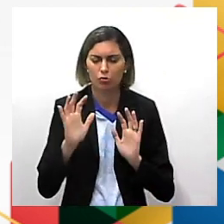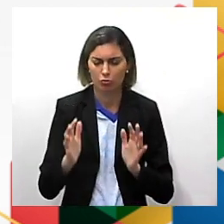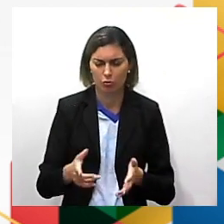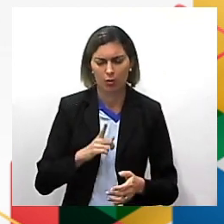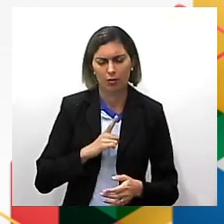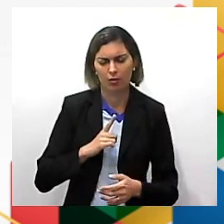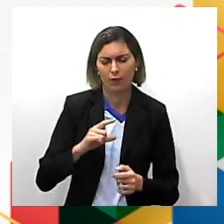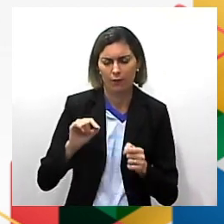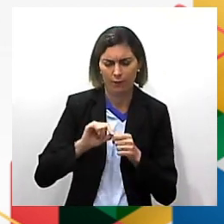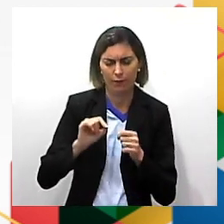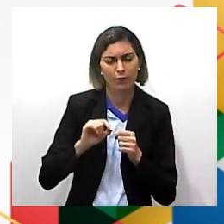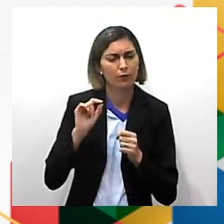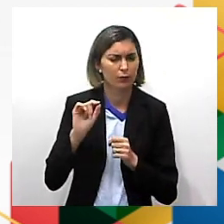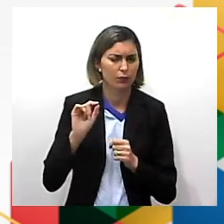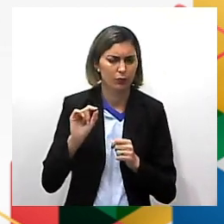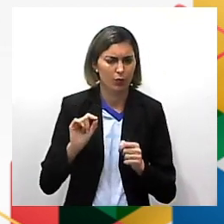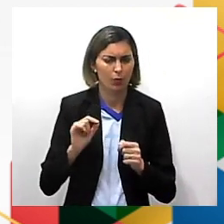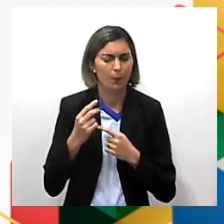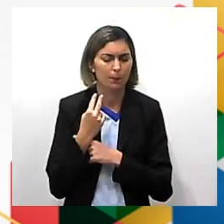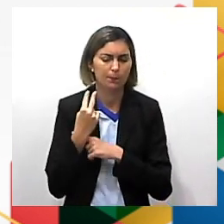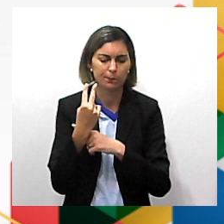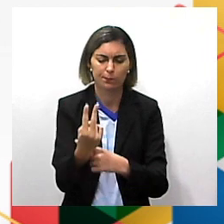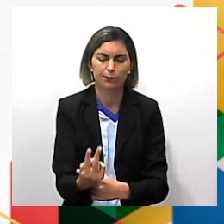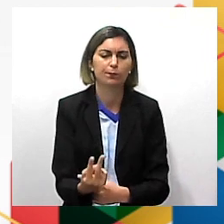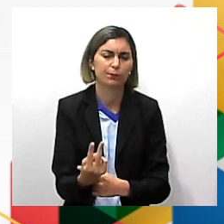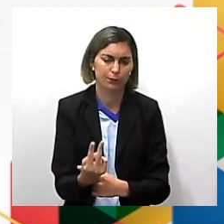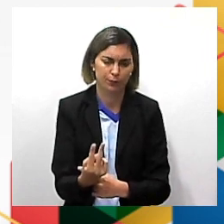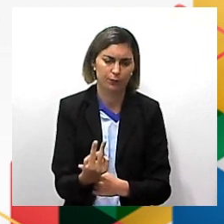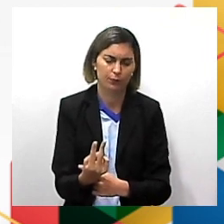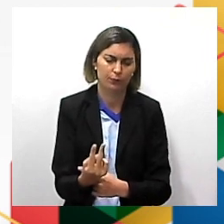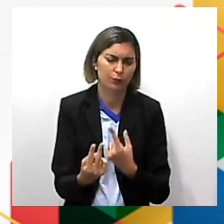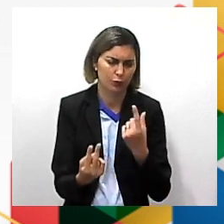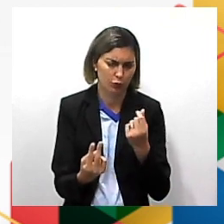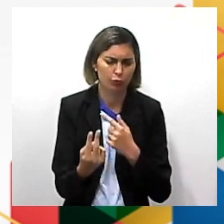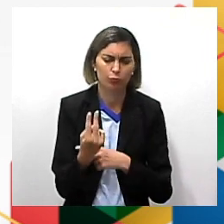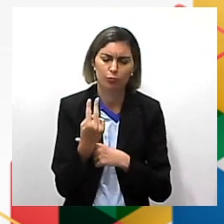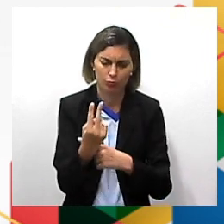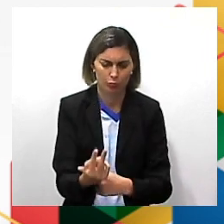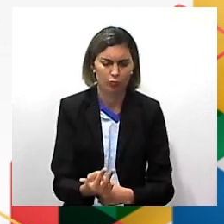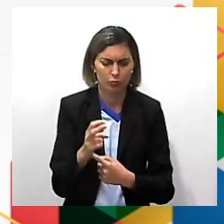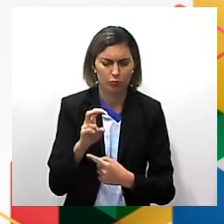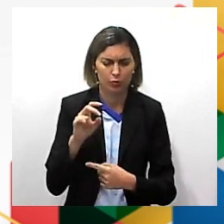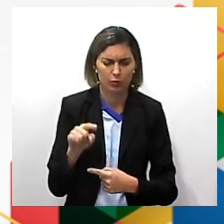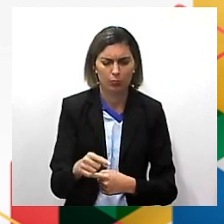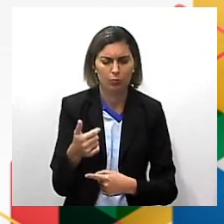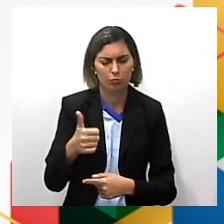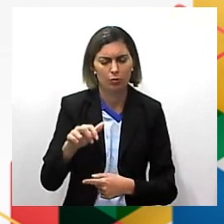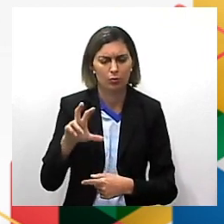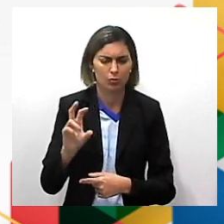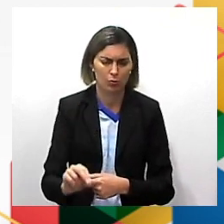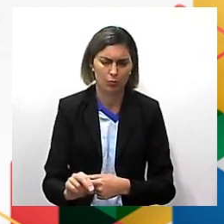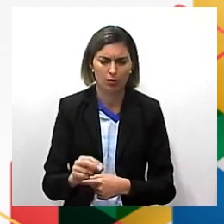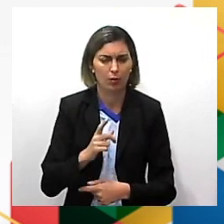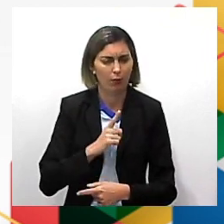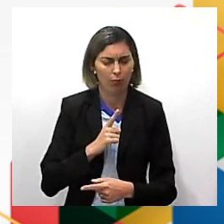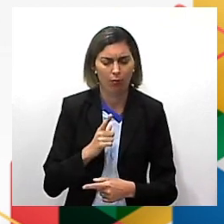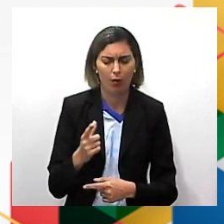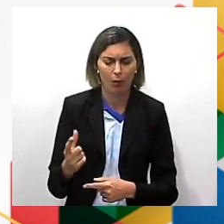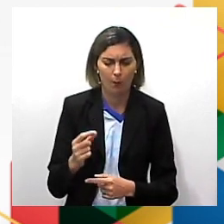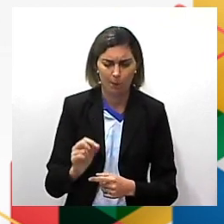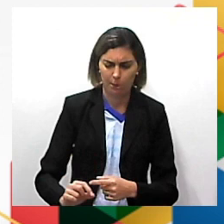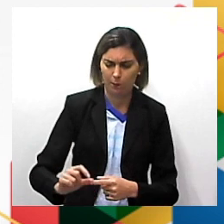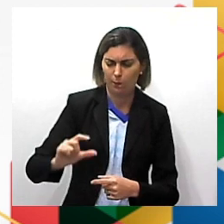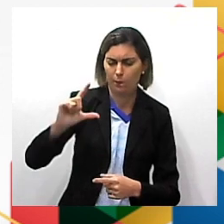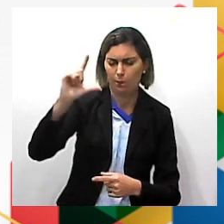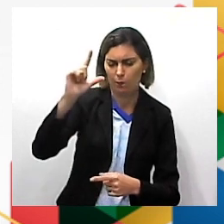E fazendo com que o empréstimo seja começando do 5.150 e tenha um